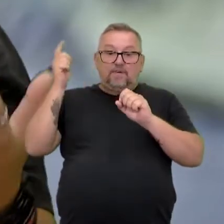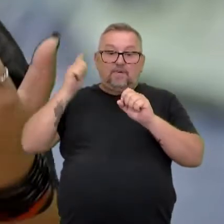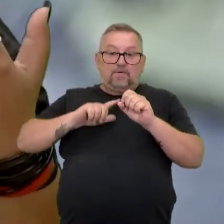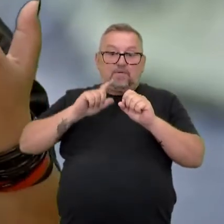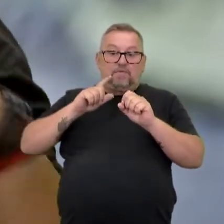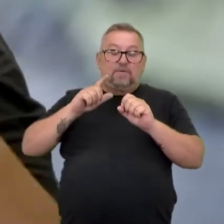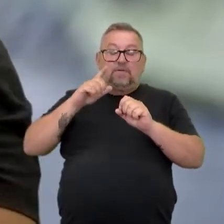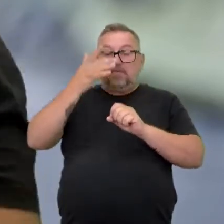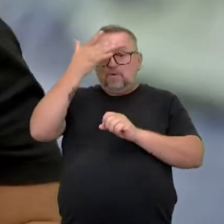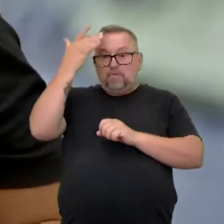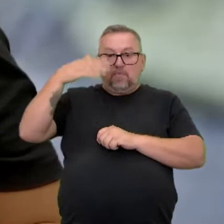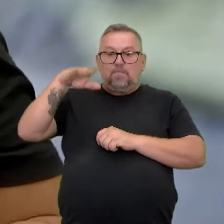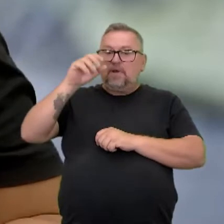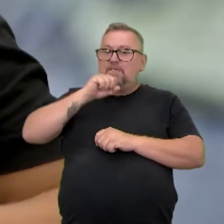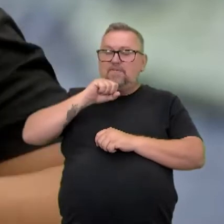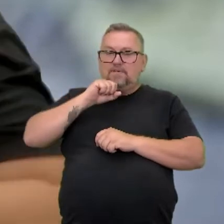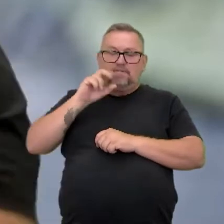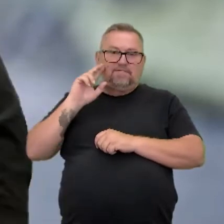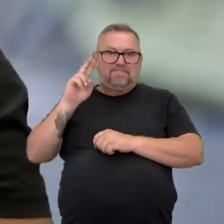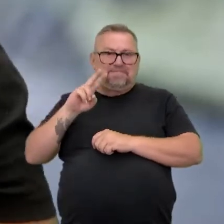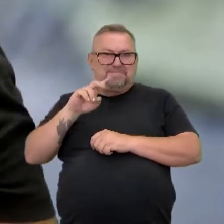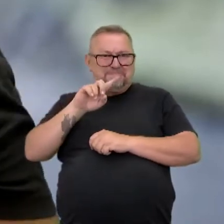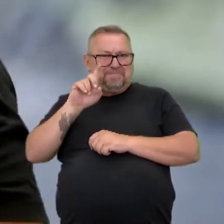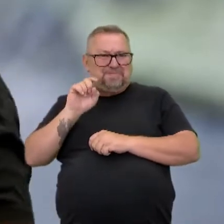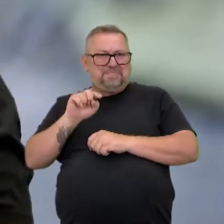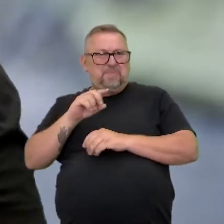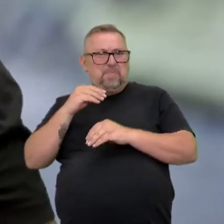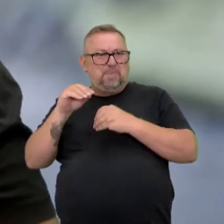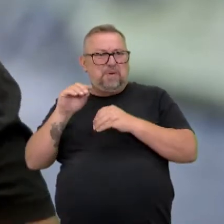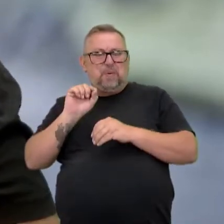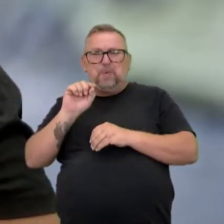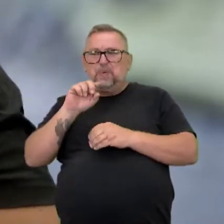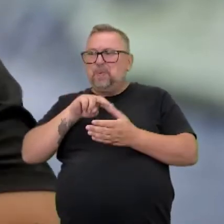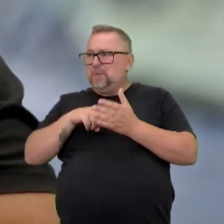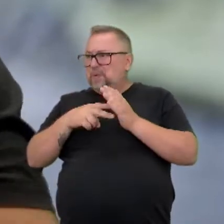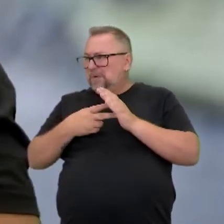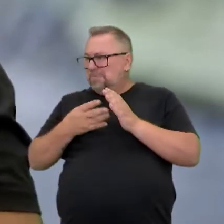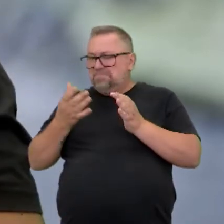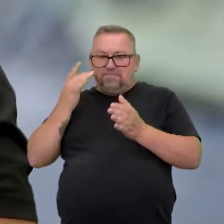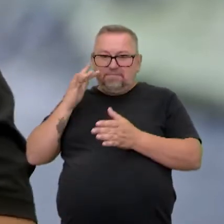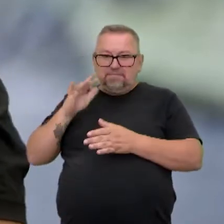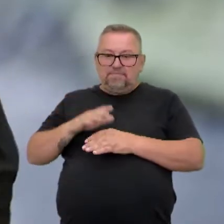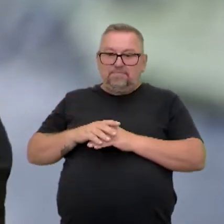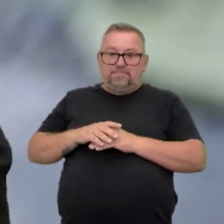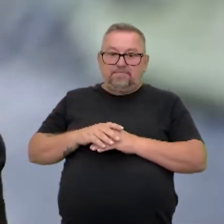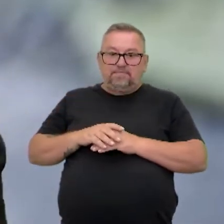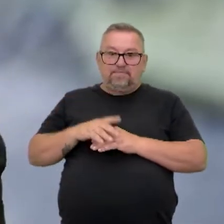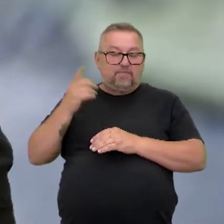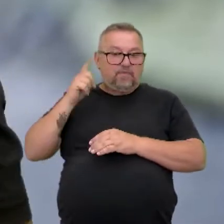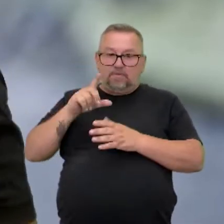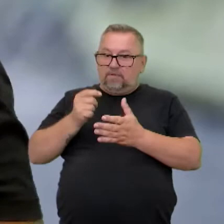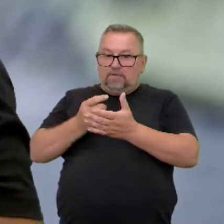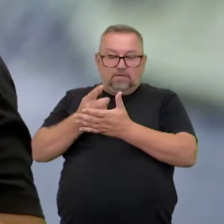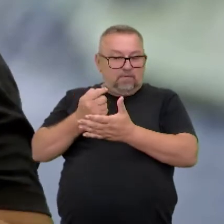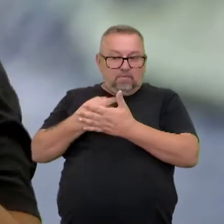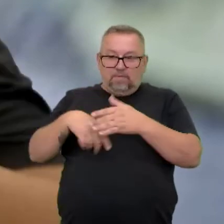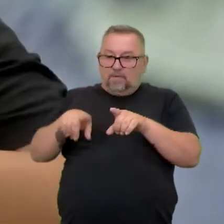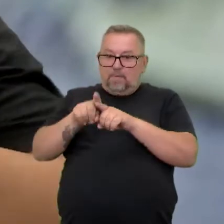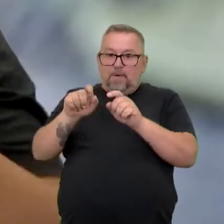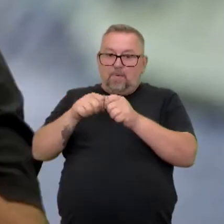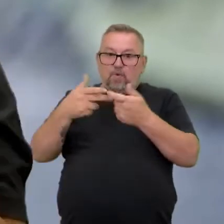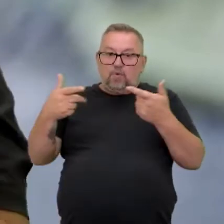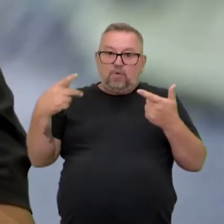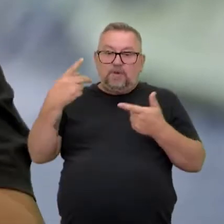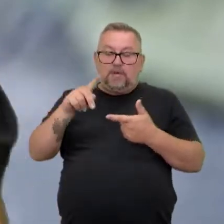velho. Tipo, essa pessoa não vai entender, ela não vai se relacionar com aquilo que você está promovendo e, consequentemente, ela não vai comprar. Então, é muito importante